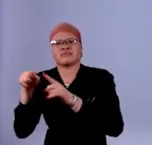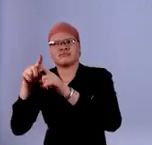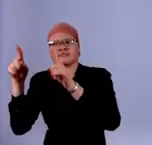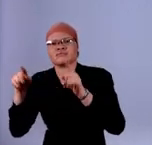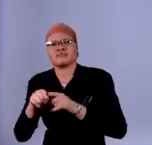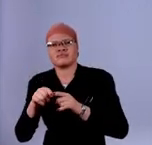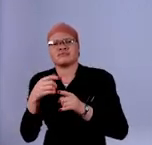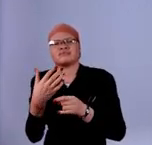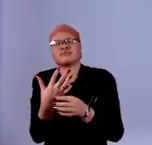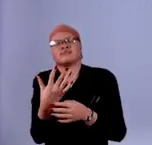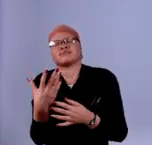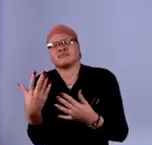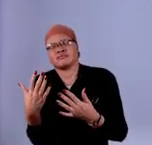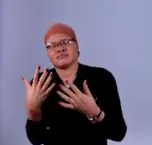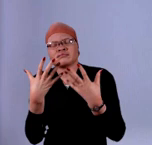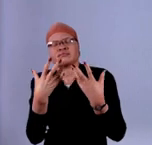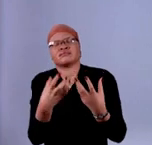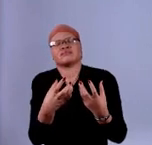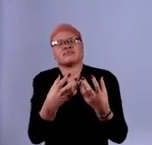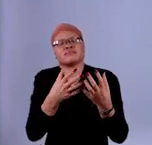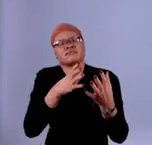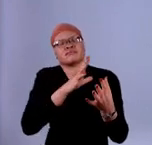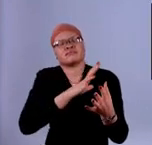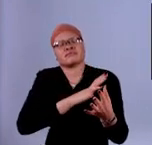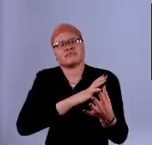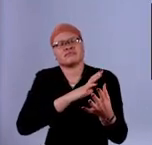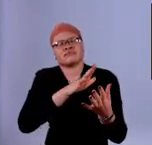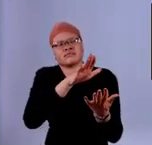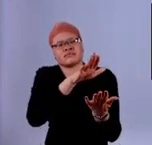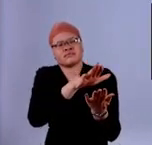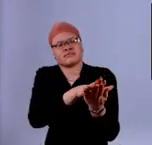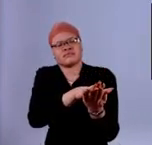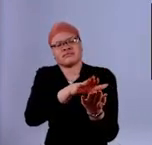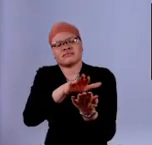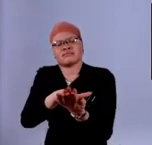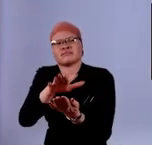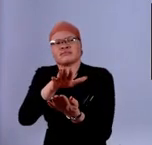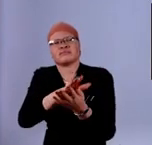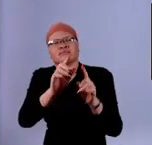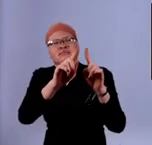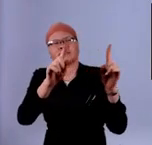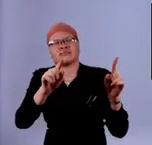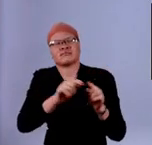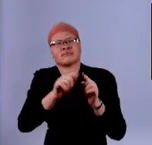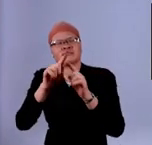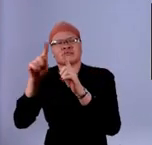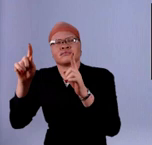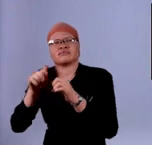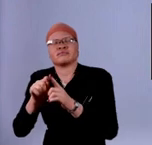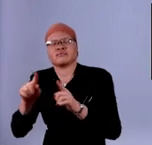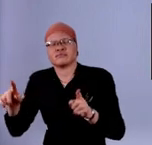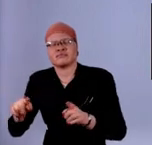nove quadradinhos que parte da sala te mosaicos nós temos esta imagem